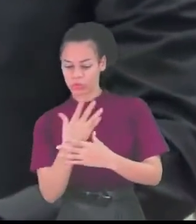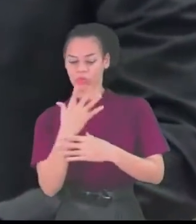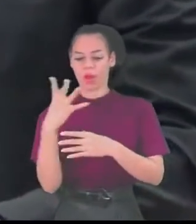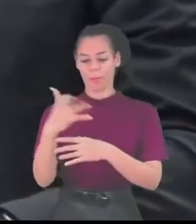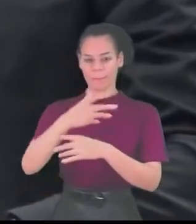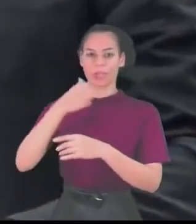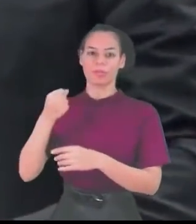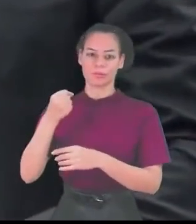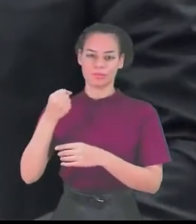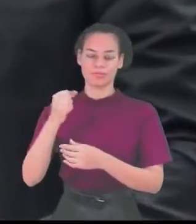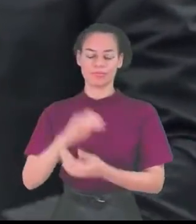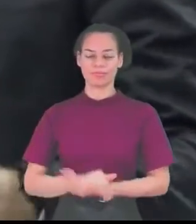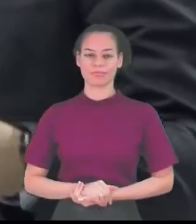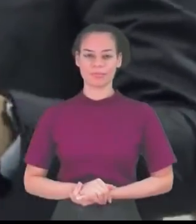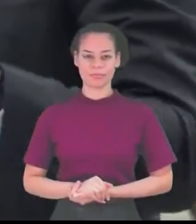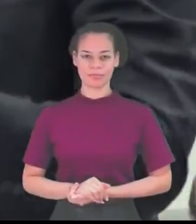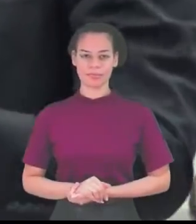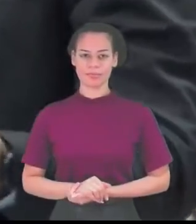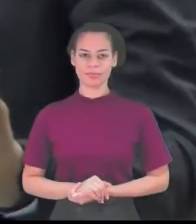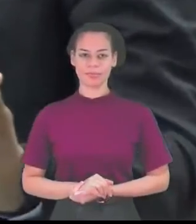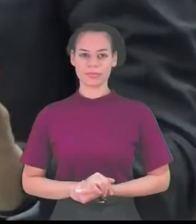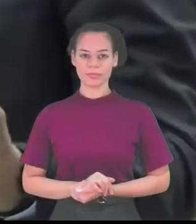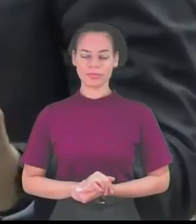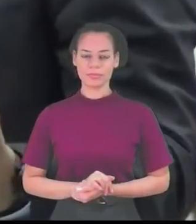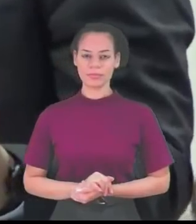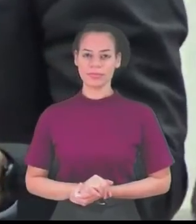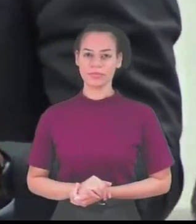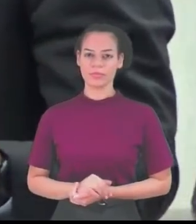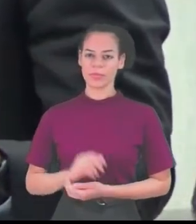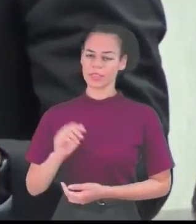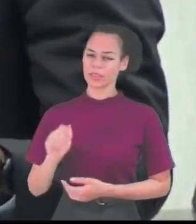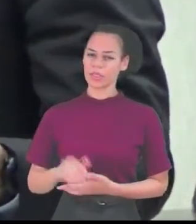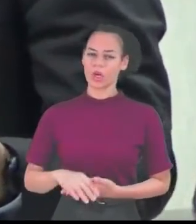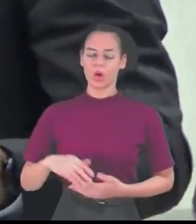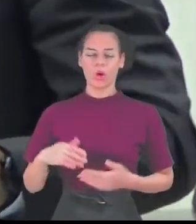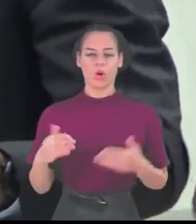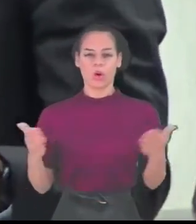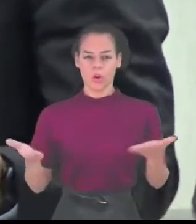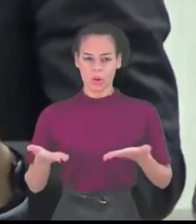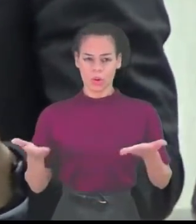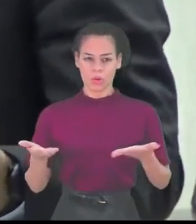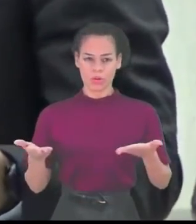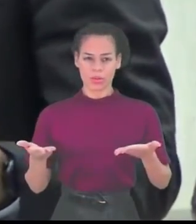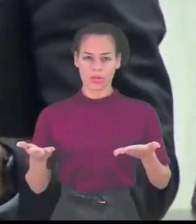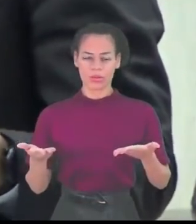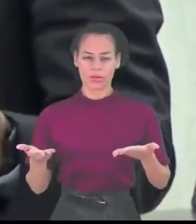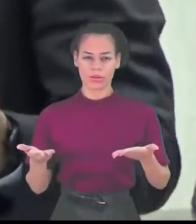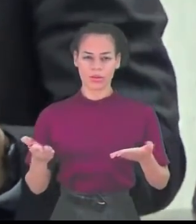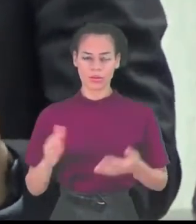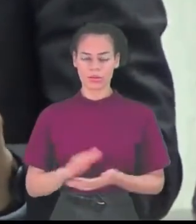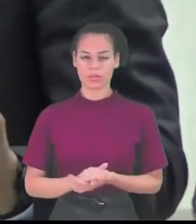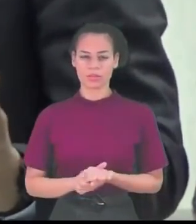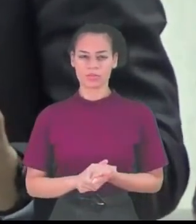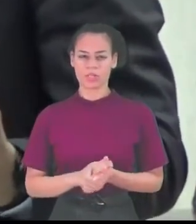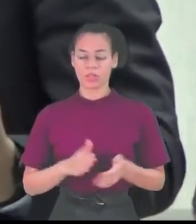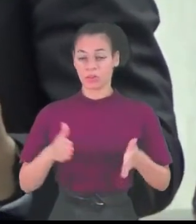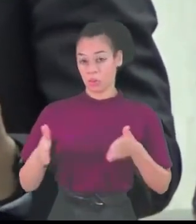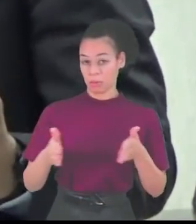é um fato que talvez contado hoje tá numa idade pós-moderna